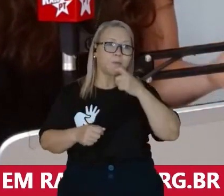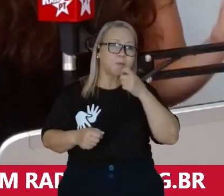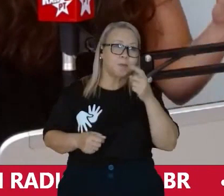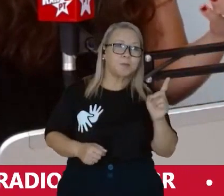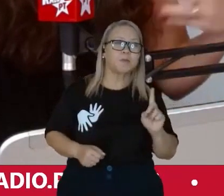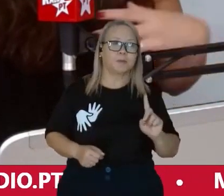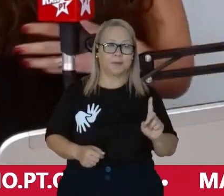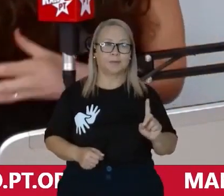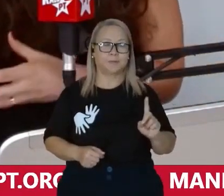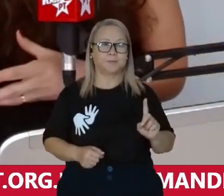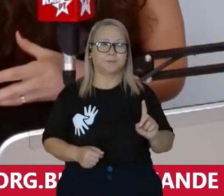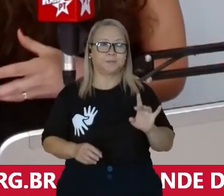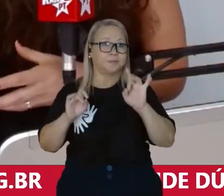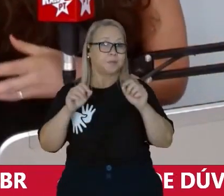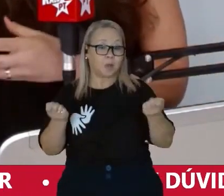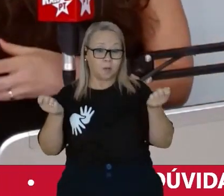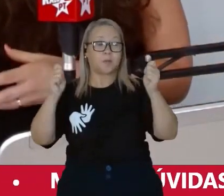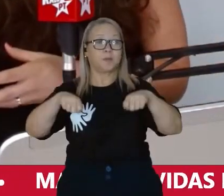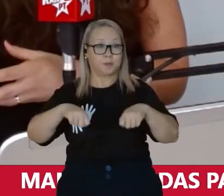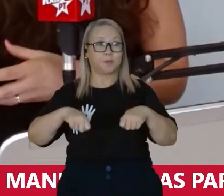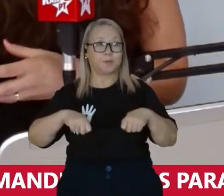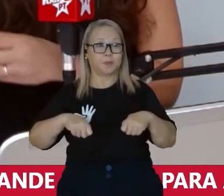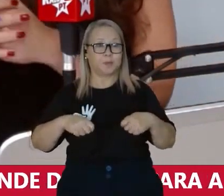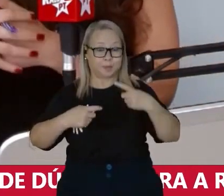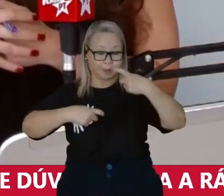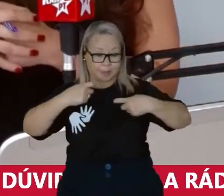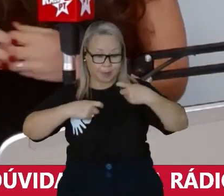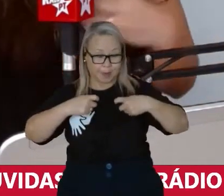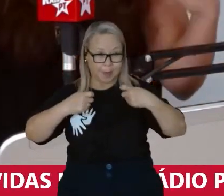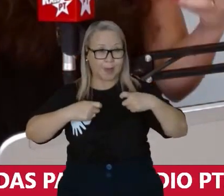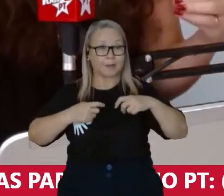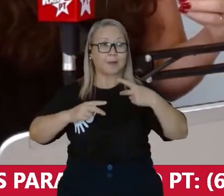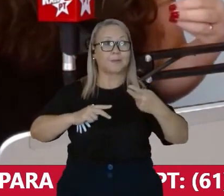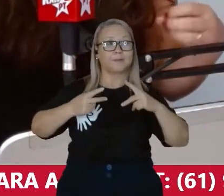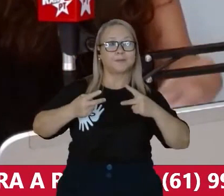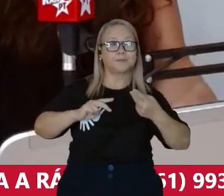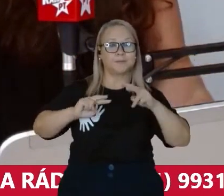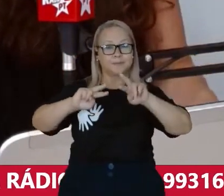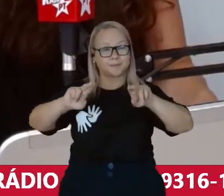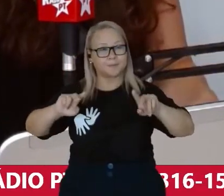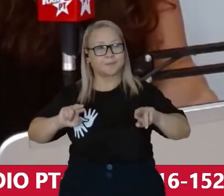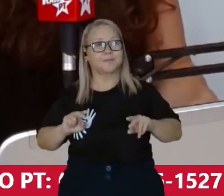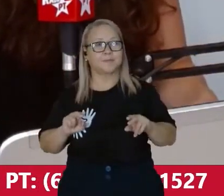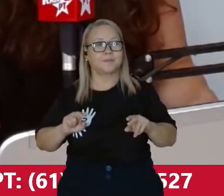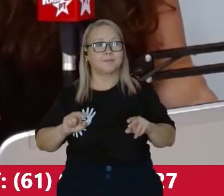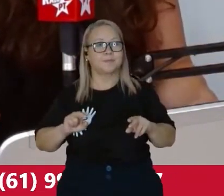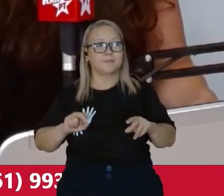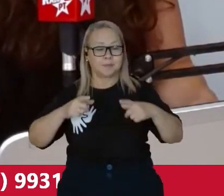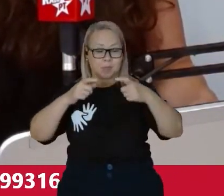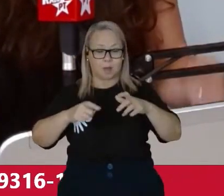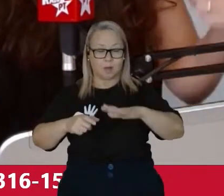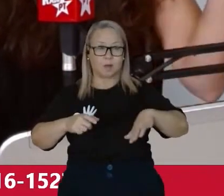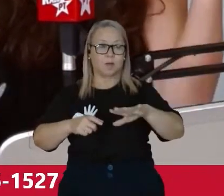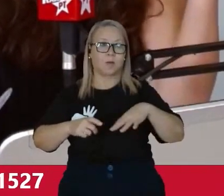muito interessante. Isso só é possível nessa guerra híbrida, né? Você concorda comigo que no ambiente digital a gente tem que mudar um